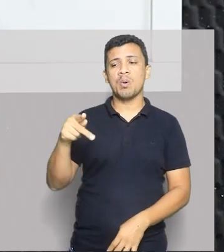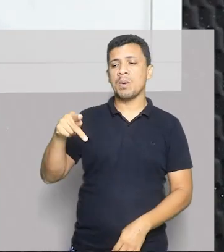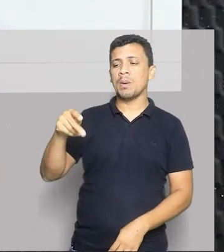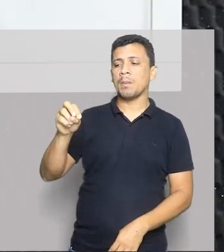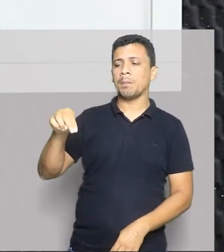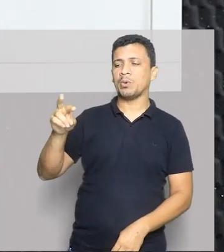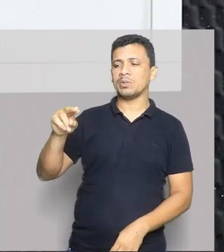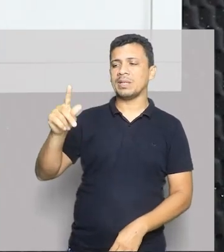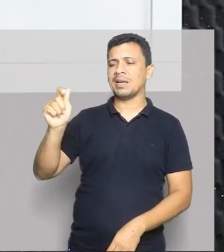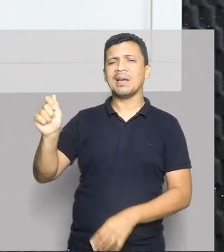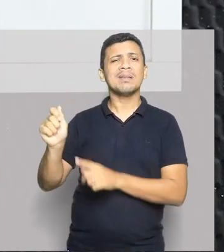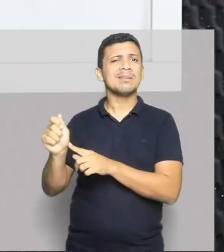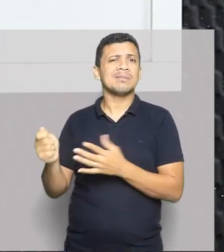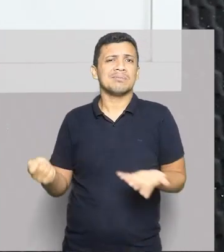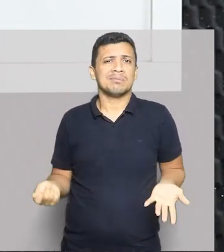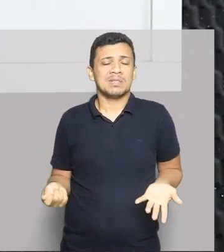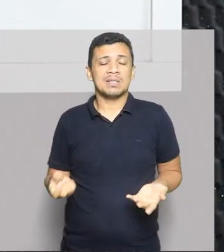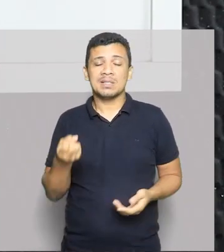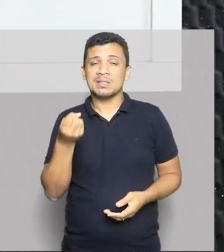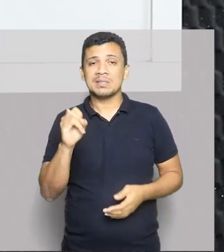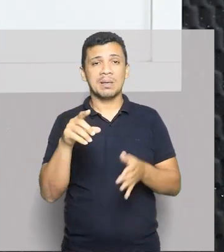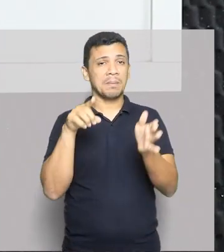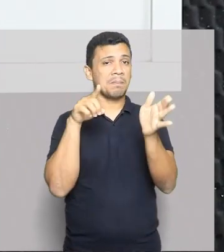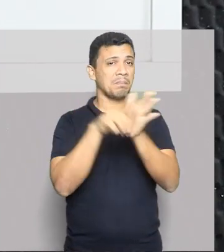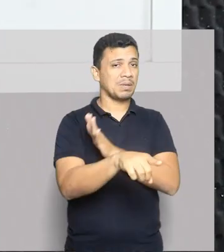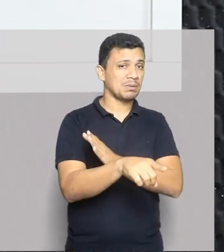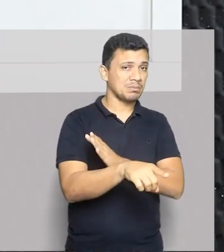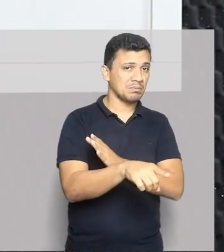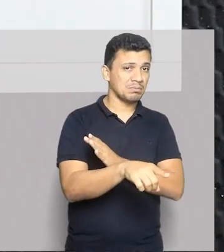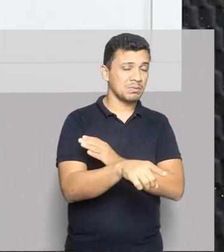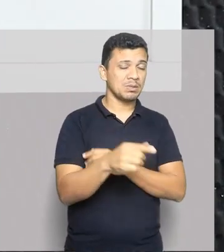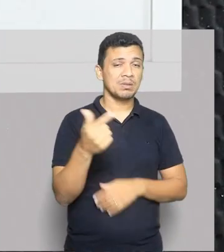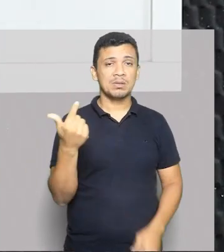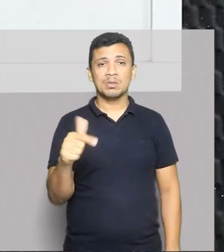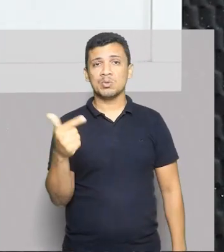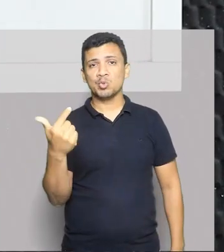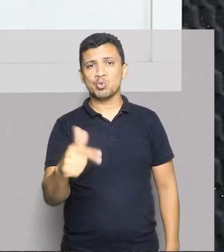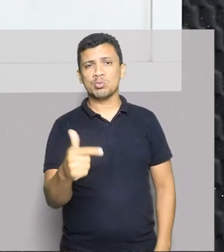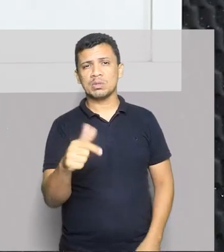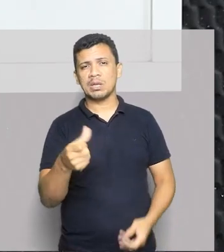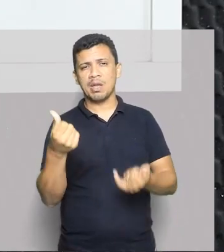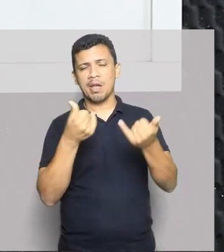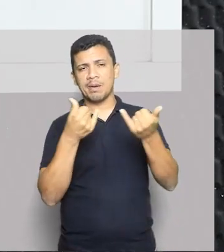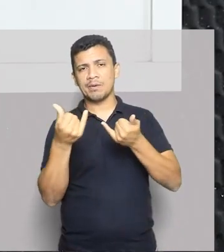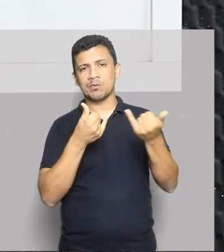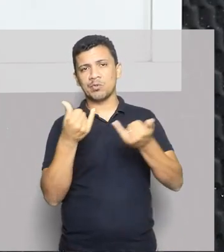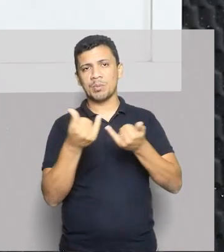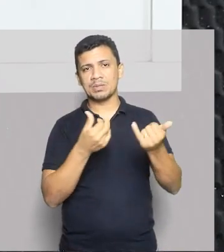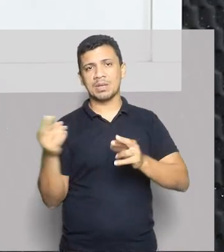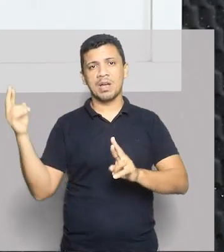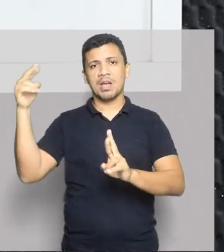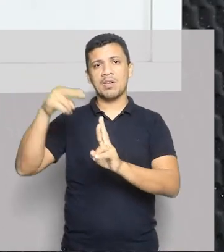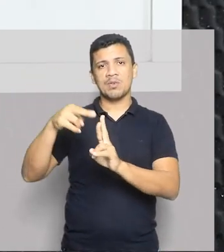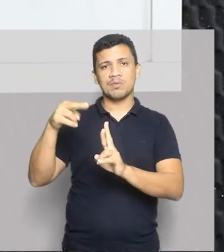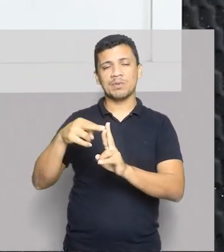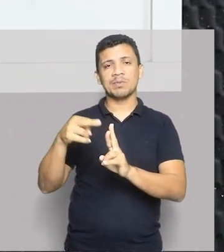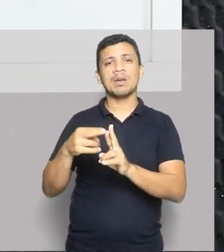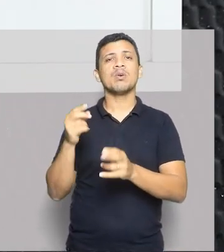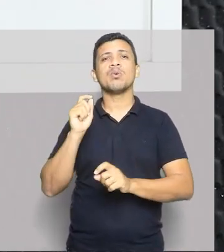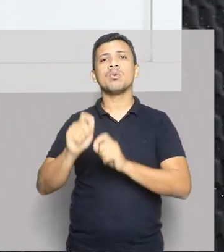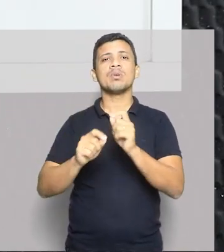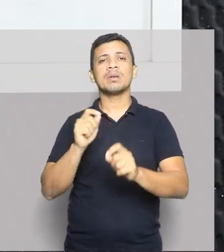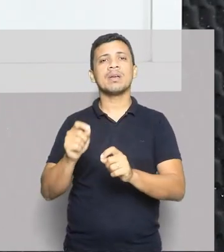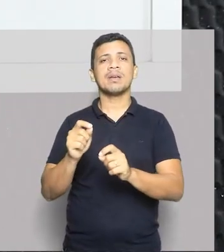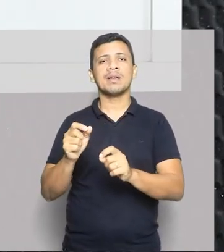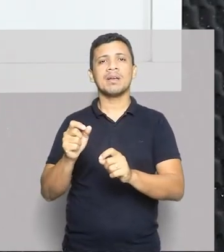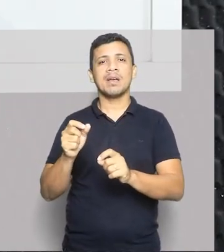Se na questão ele não fizer nenhuma informação referente à frequência com que um dado